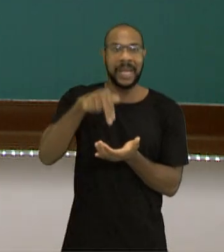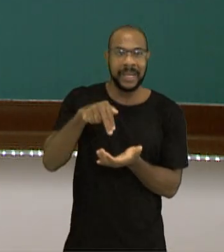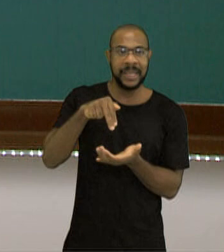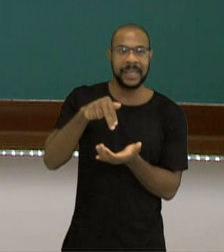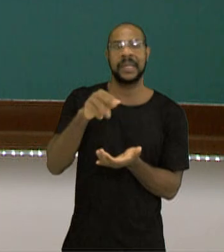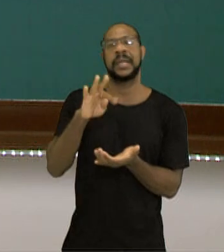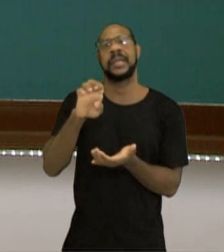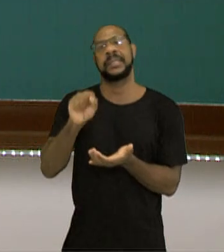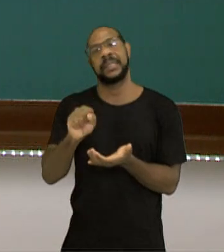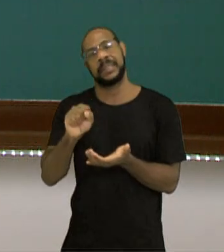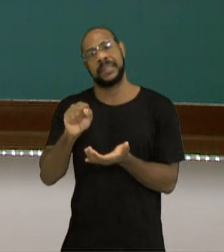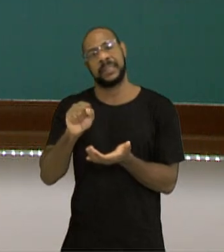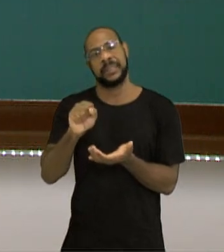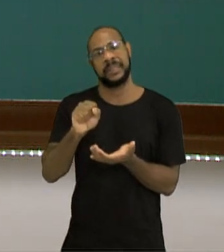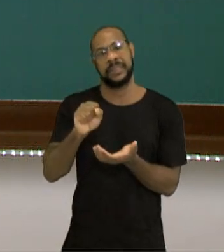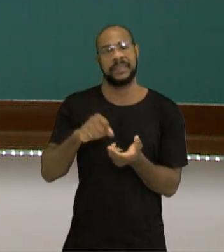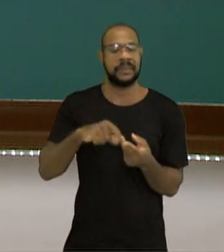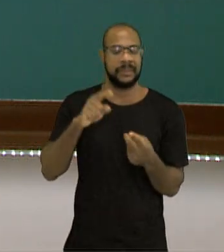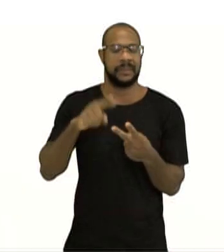estudantes. Faz comigo.